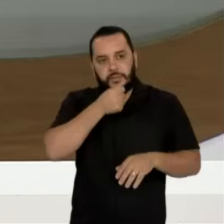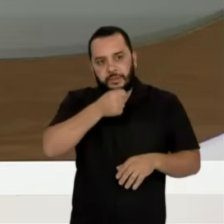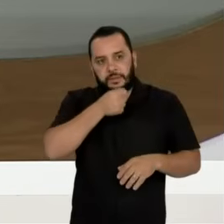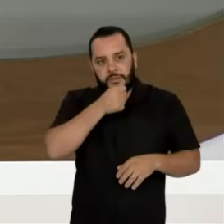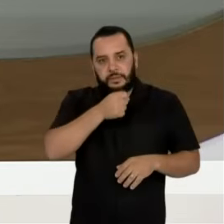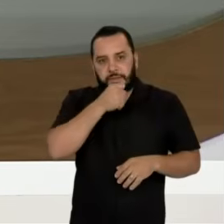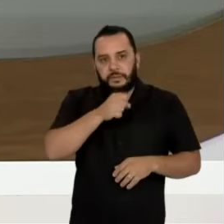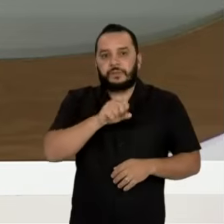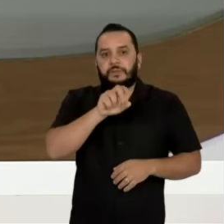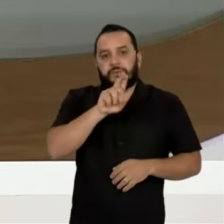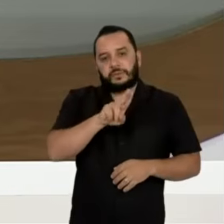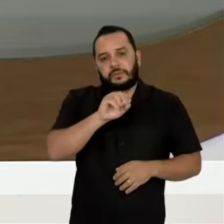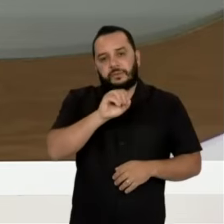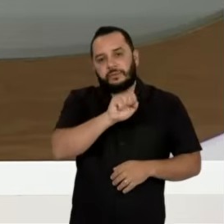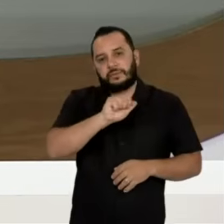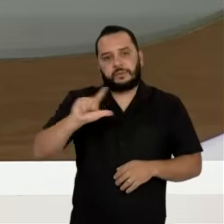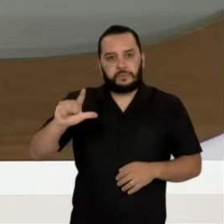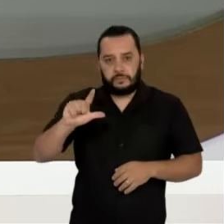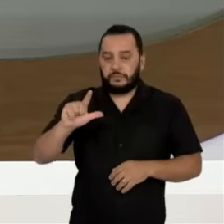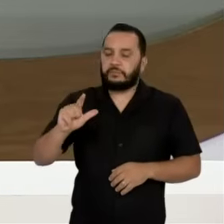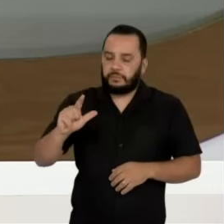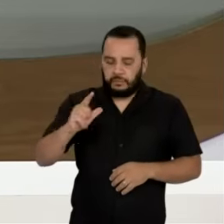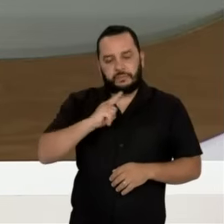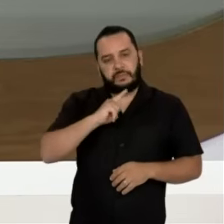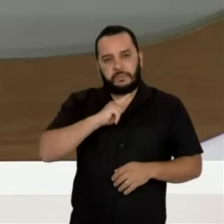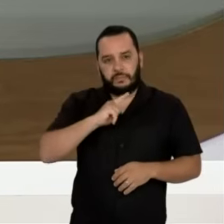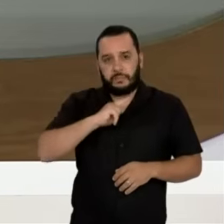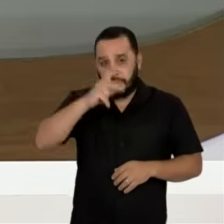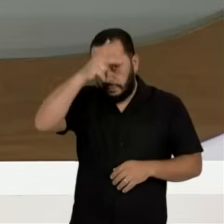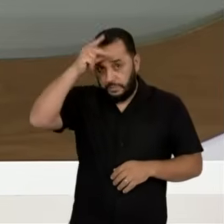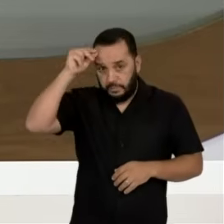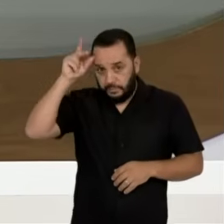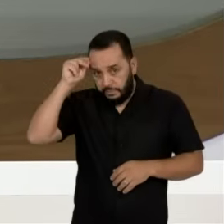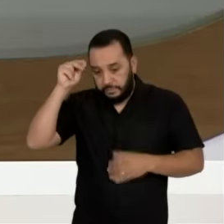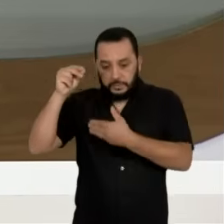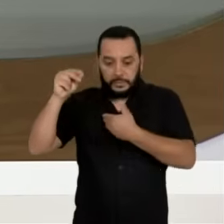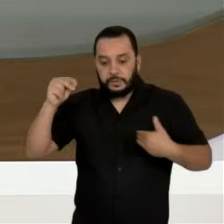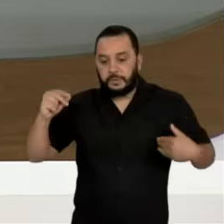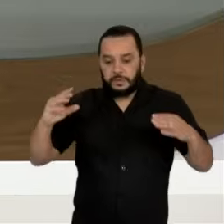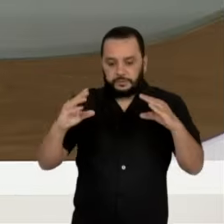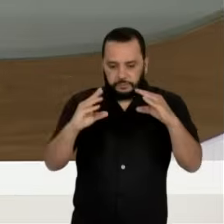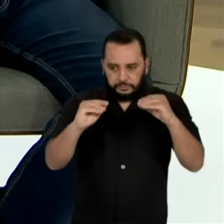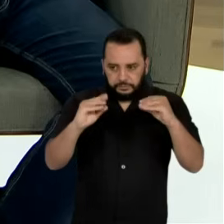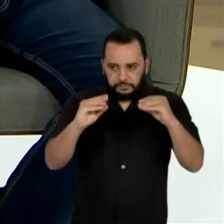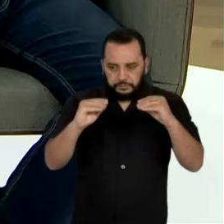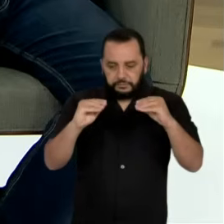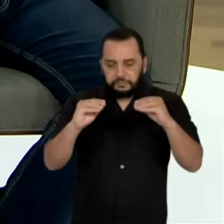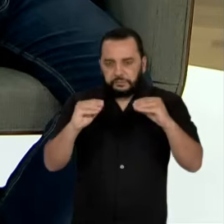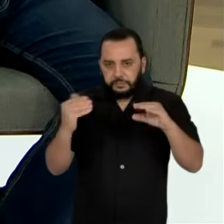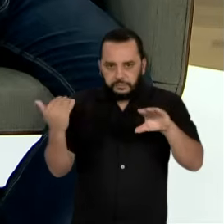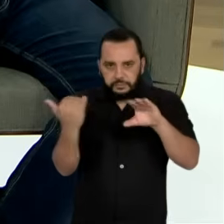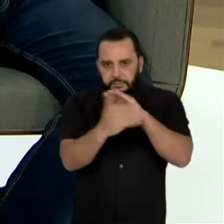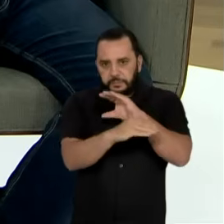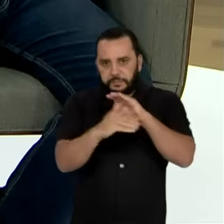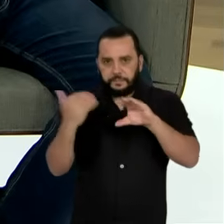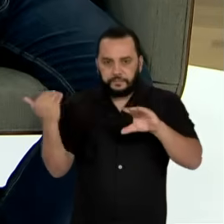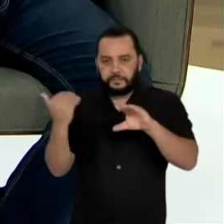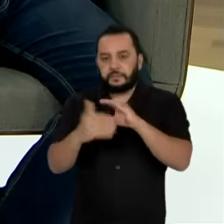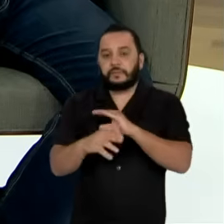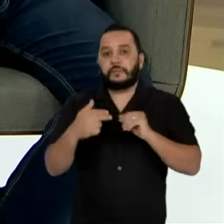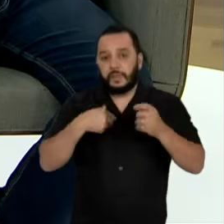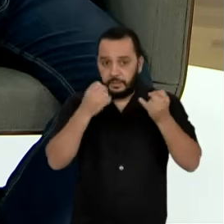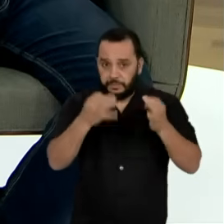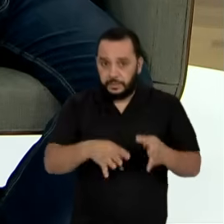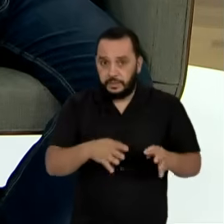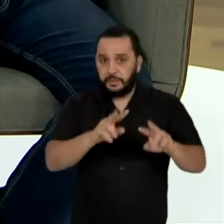UOL que eu vi primeiro esse áudio. O prefeito, ao falar com o governador, ele diz que fala sobre o incêndio,